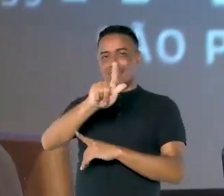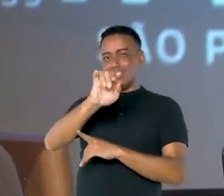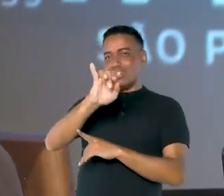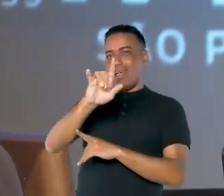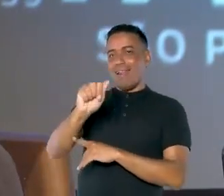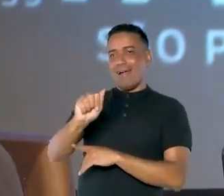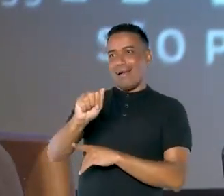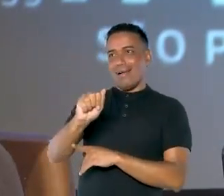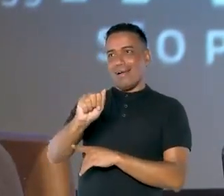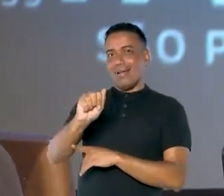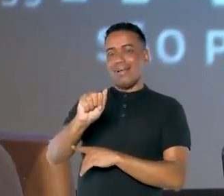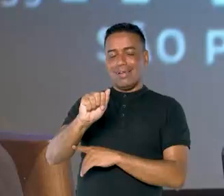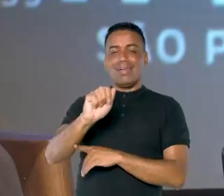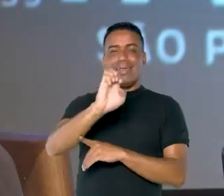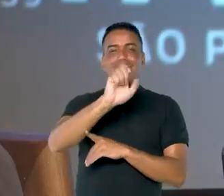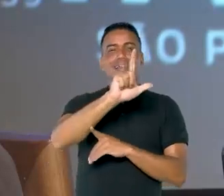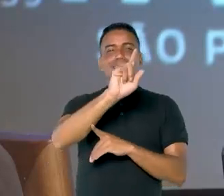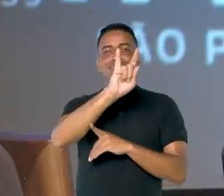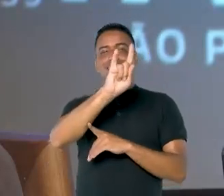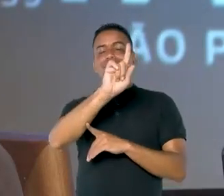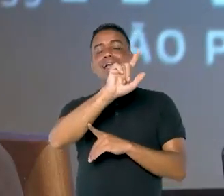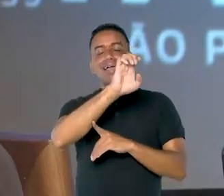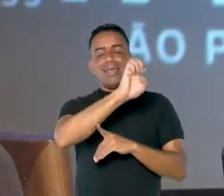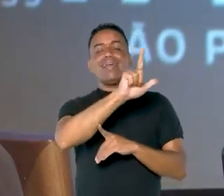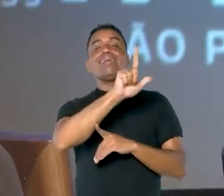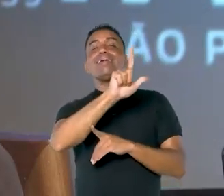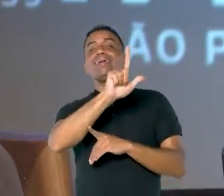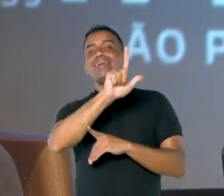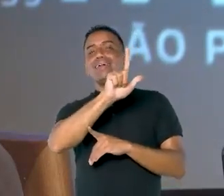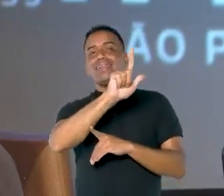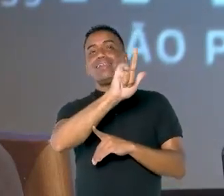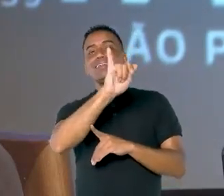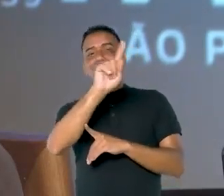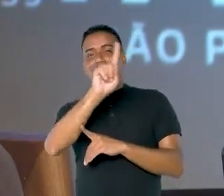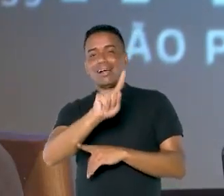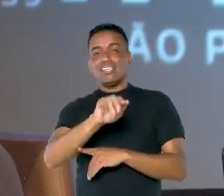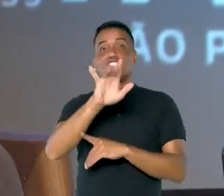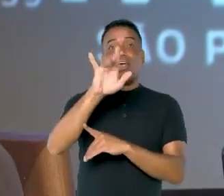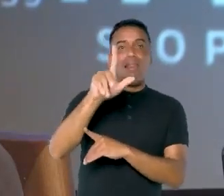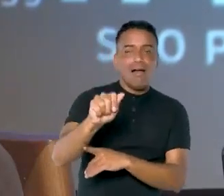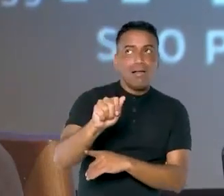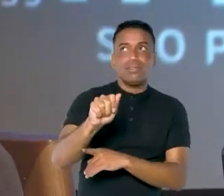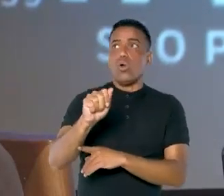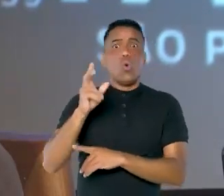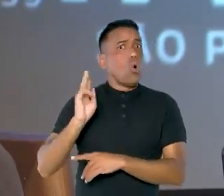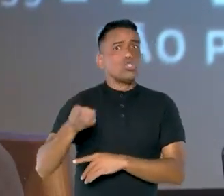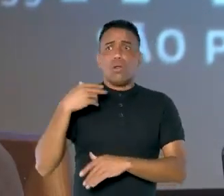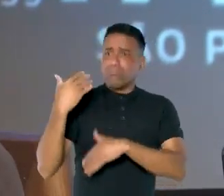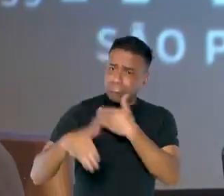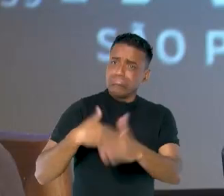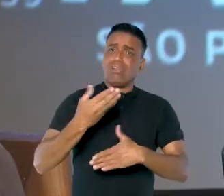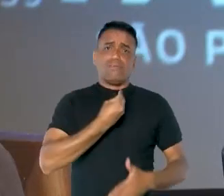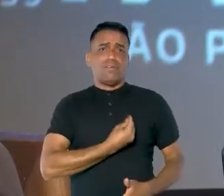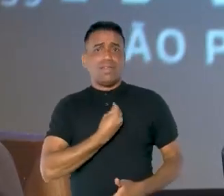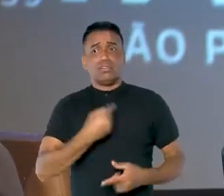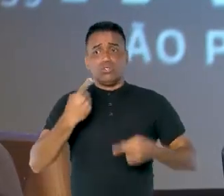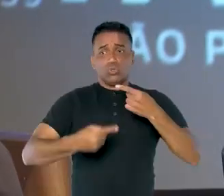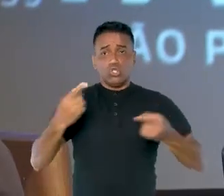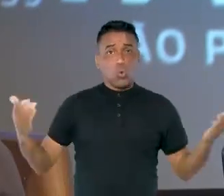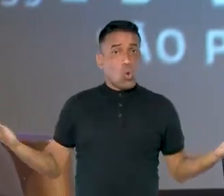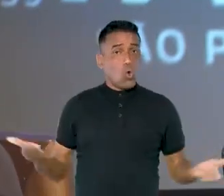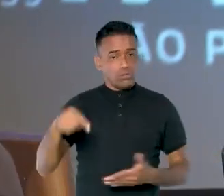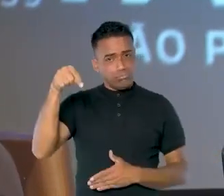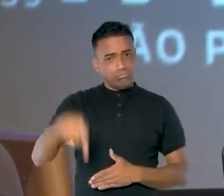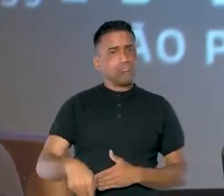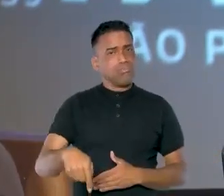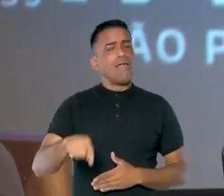suas posições. E acho que nós temos que continuar tocando o barco, né? O que nós discutimos hoje aqui